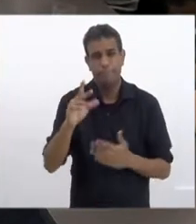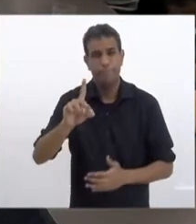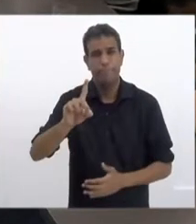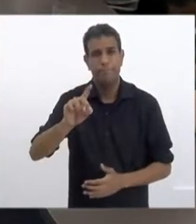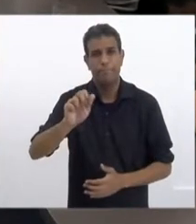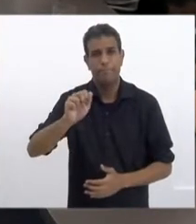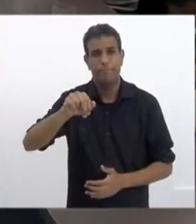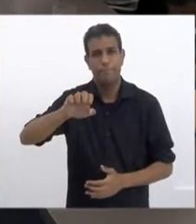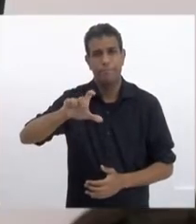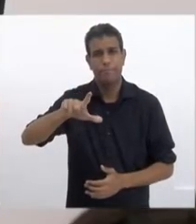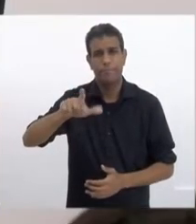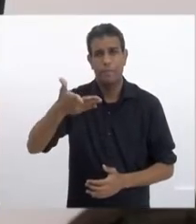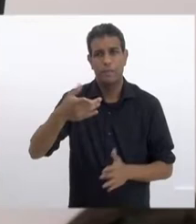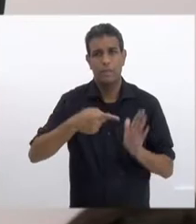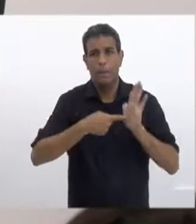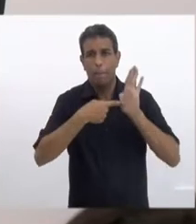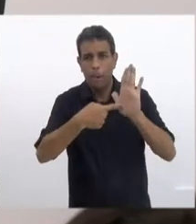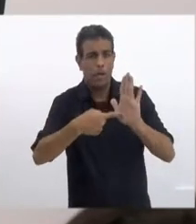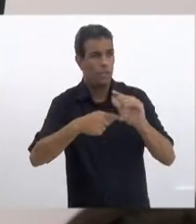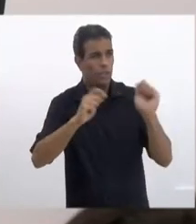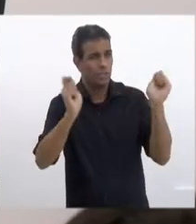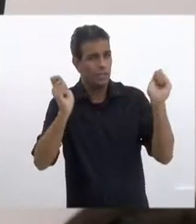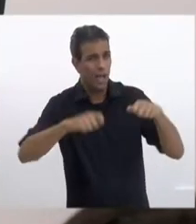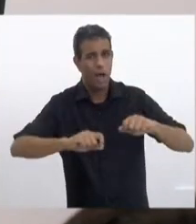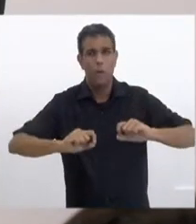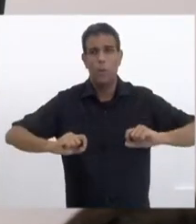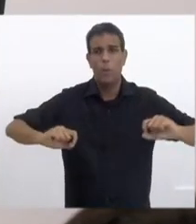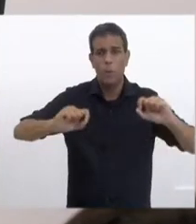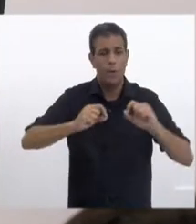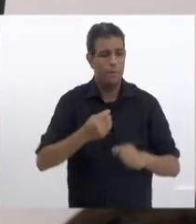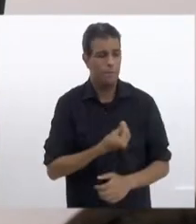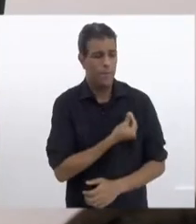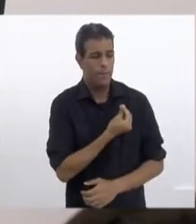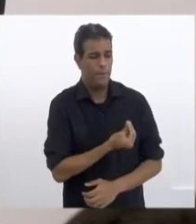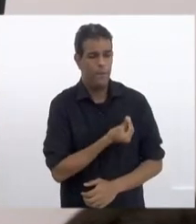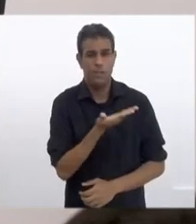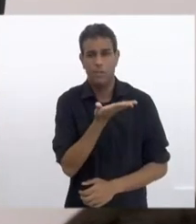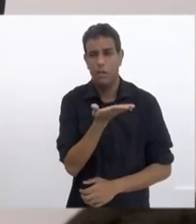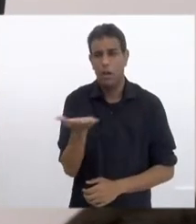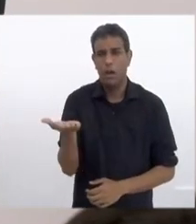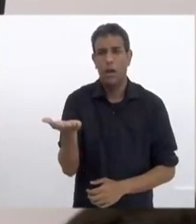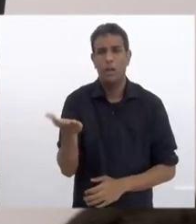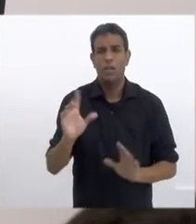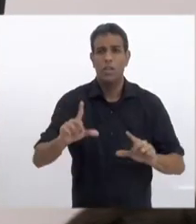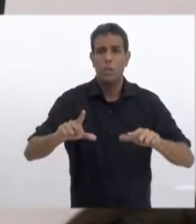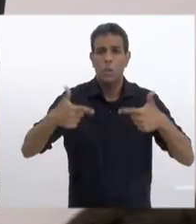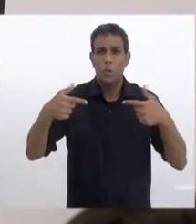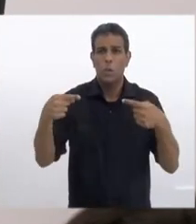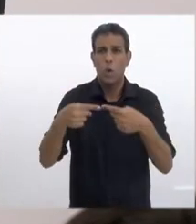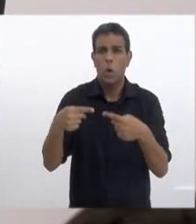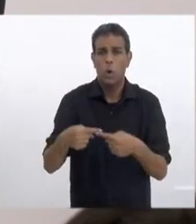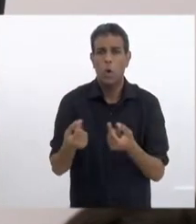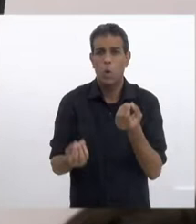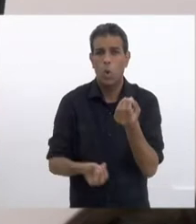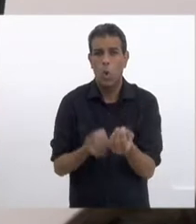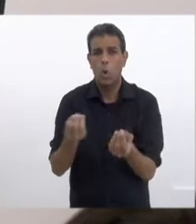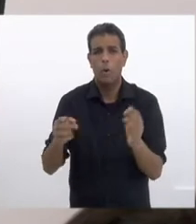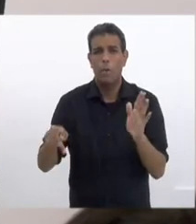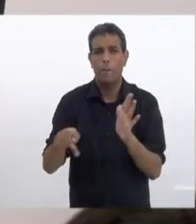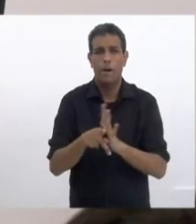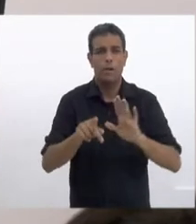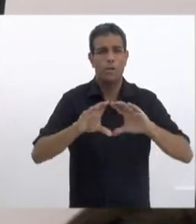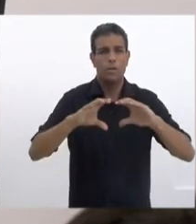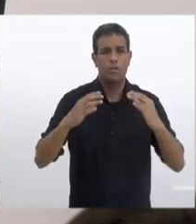que tem sempre se mostrado presente, bem prestativo nas nossas solicitações aqui na comissão